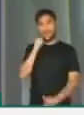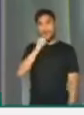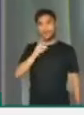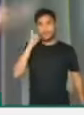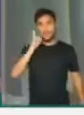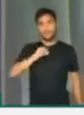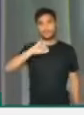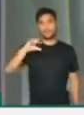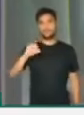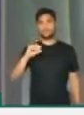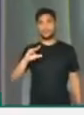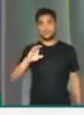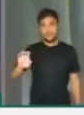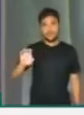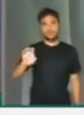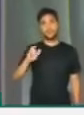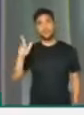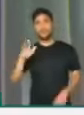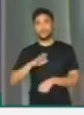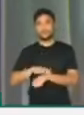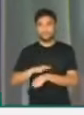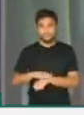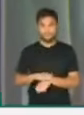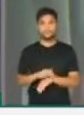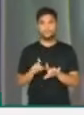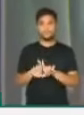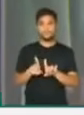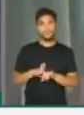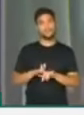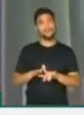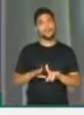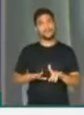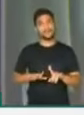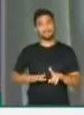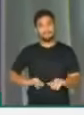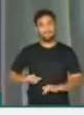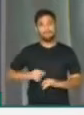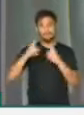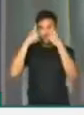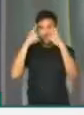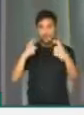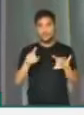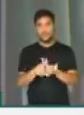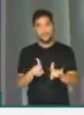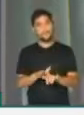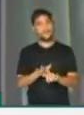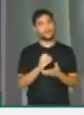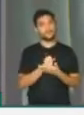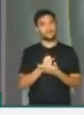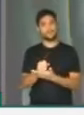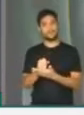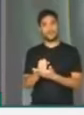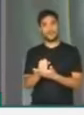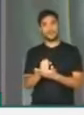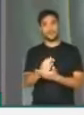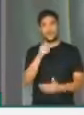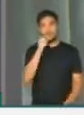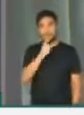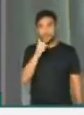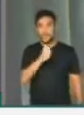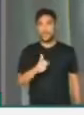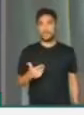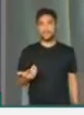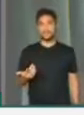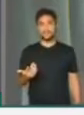como já o fiz em outro momento, que também sofreu violência, como de resto prestamos solidariedade como mulheres e